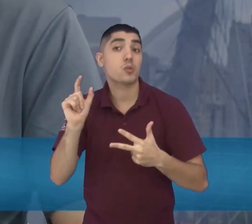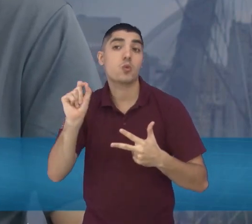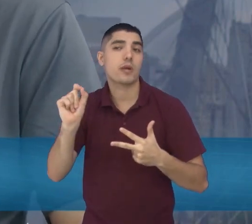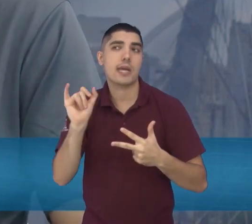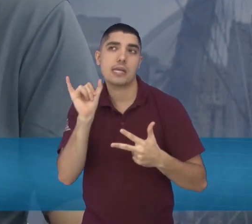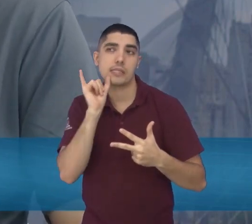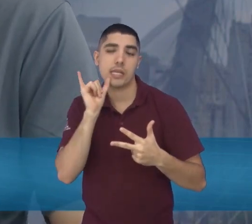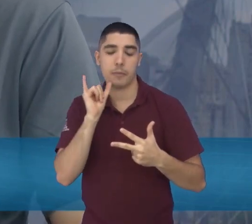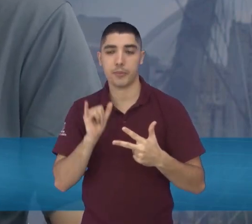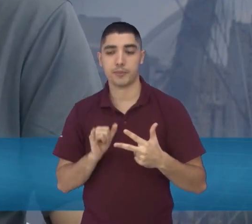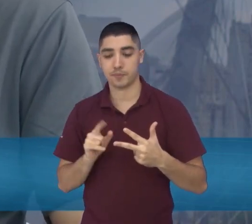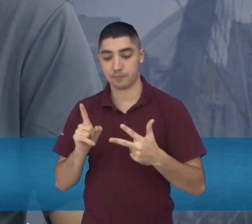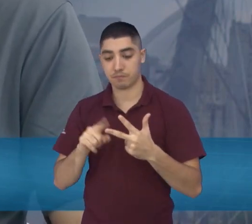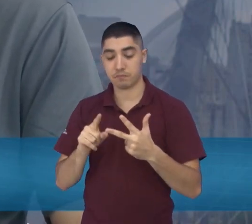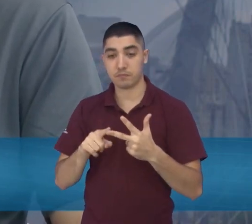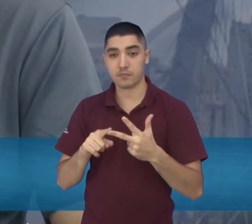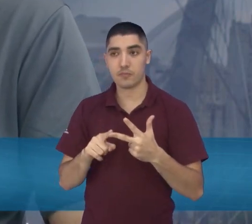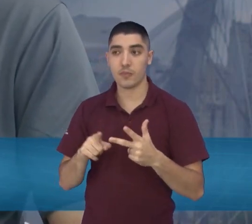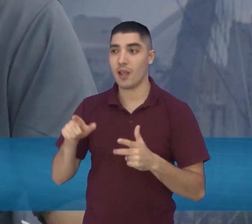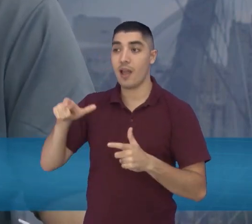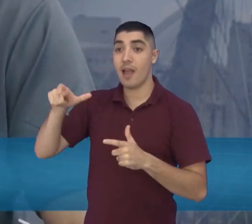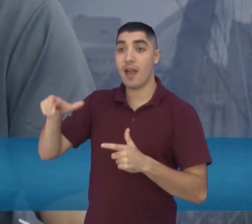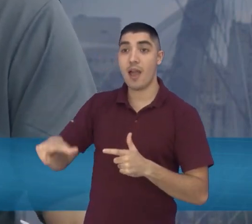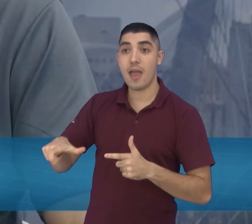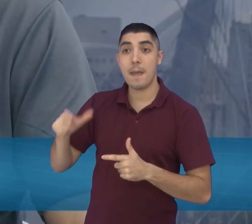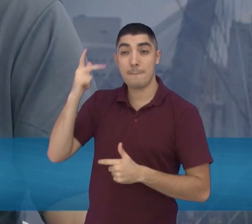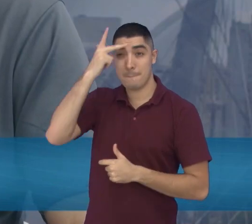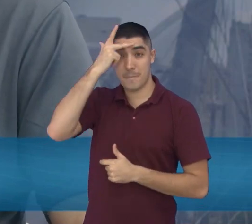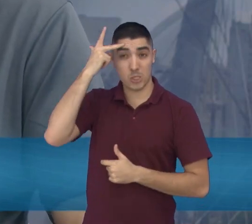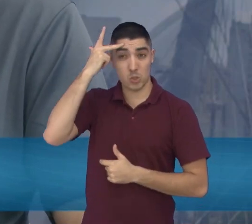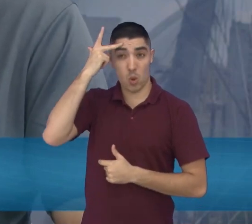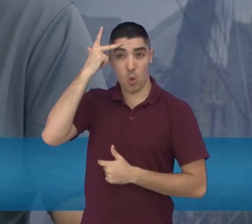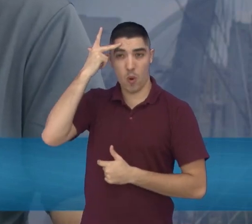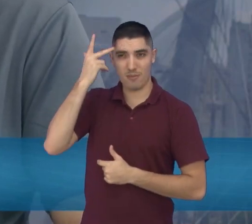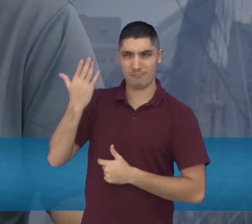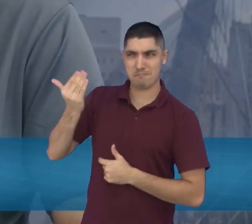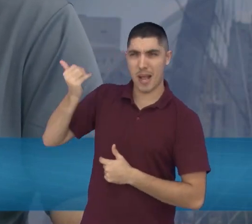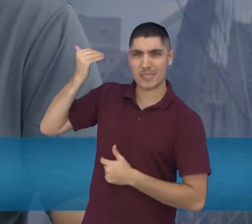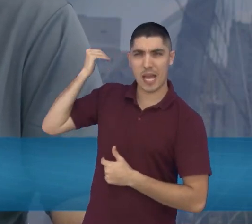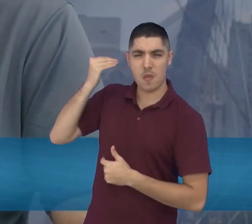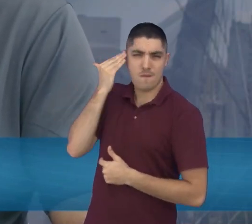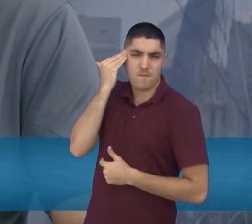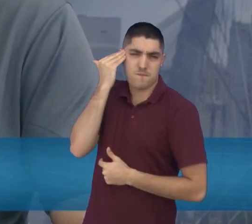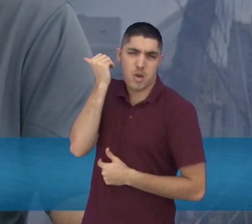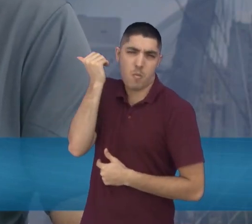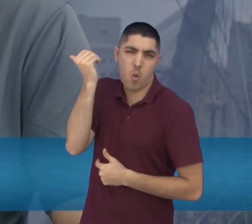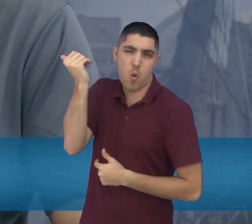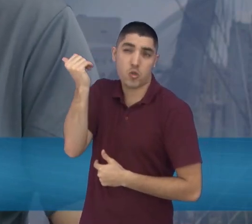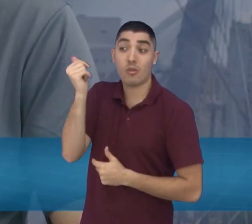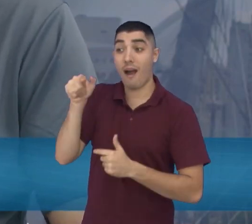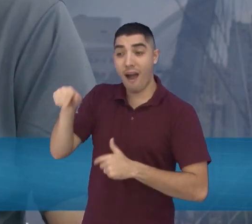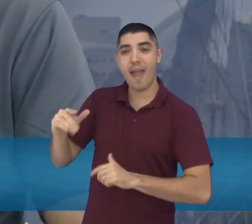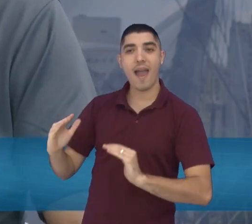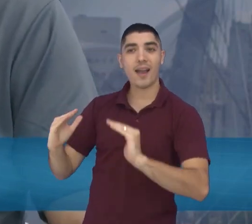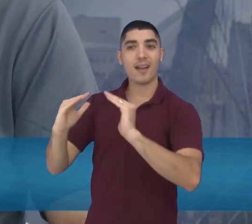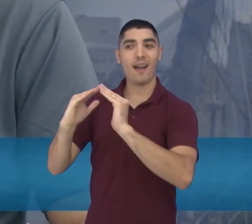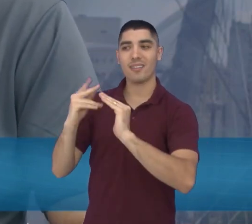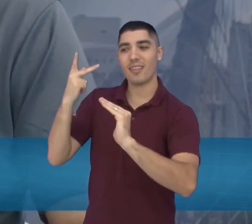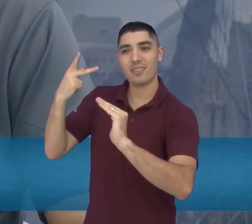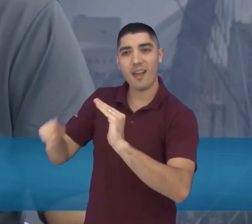sido, por exemplo, a residência de personalidades da história de São José.